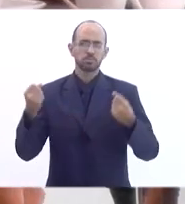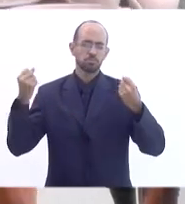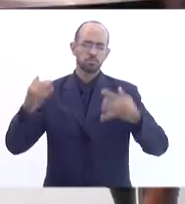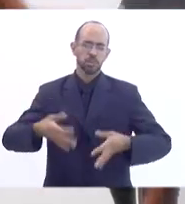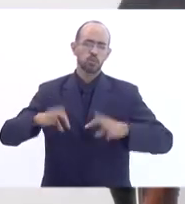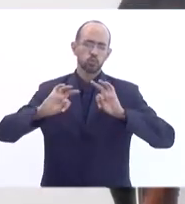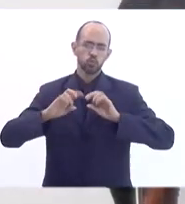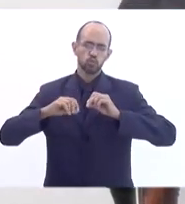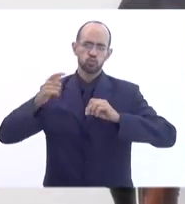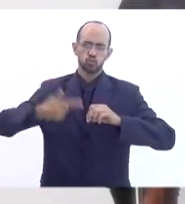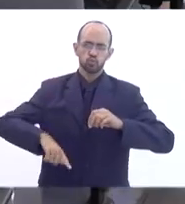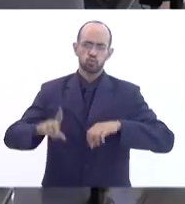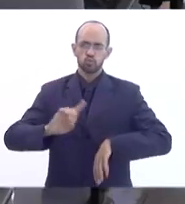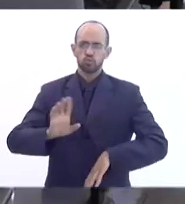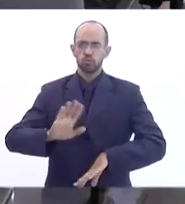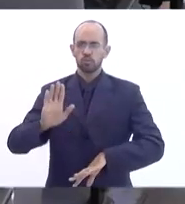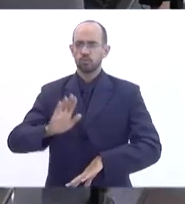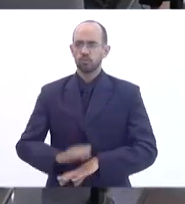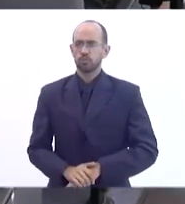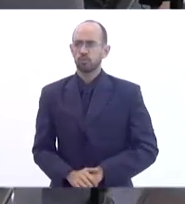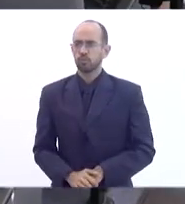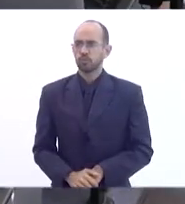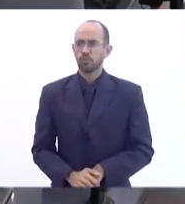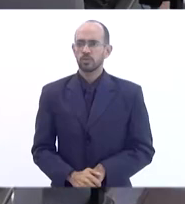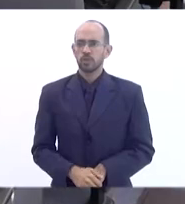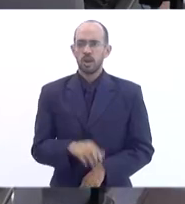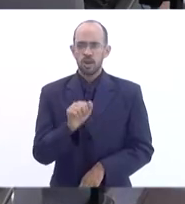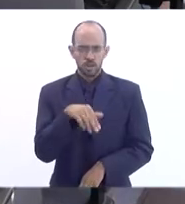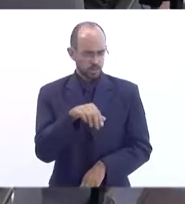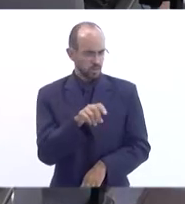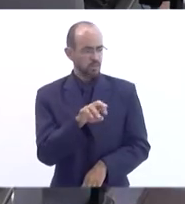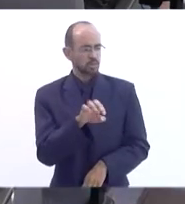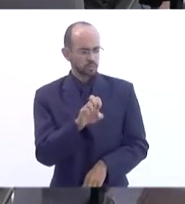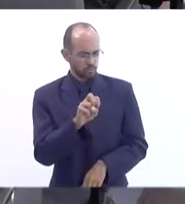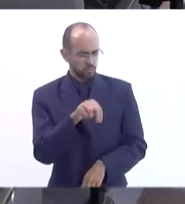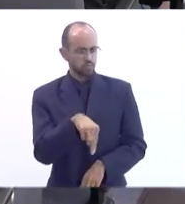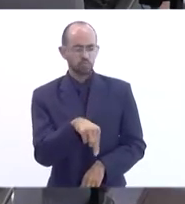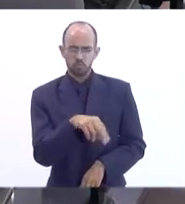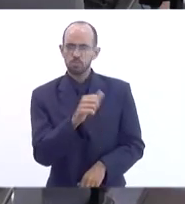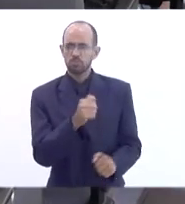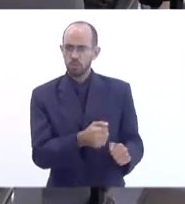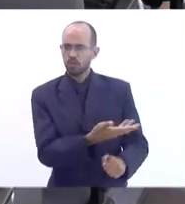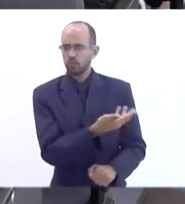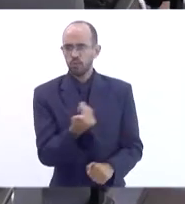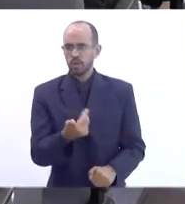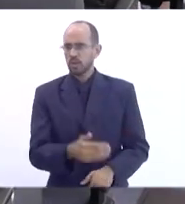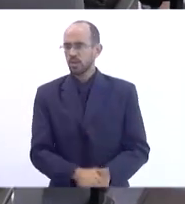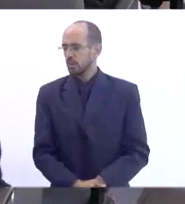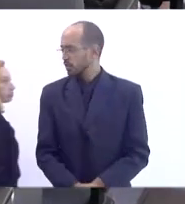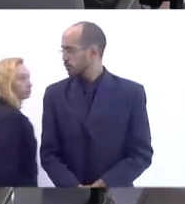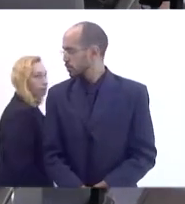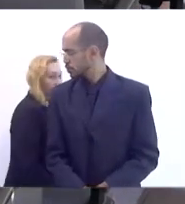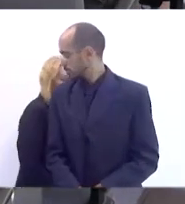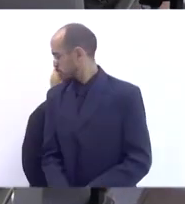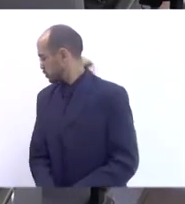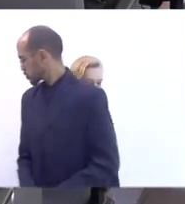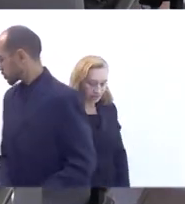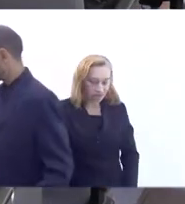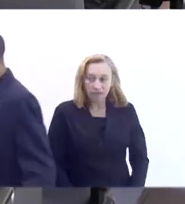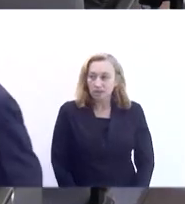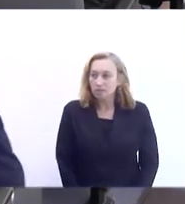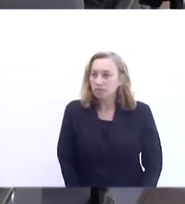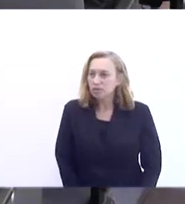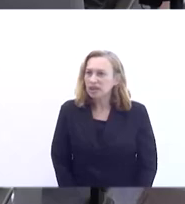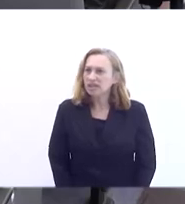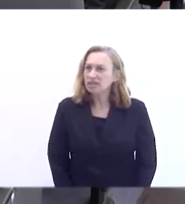isso né bem Alisson dá uma palavra rápida 3 minutinhos só não precisa contar a questão das